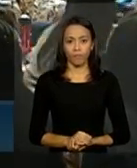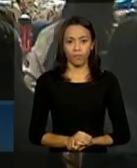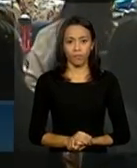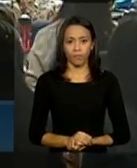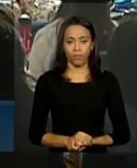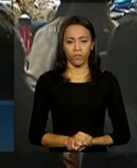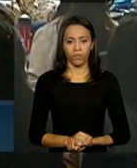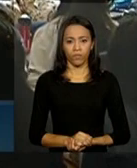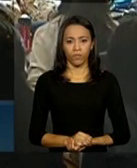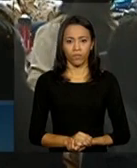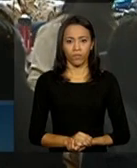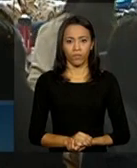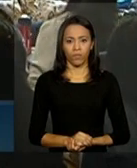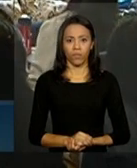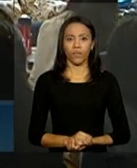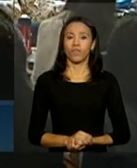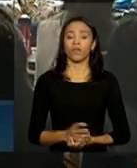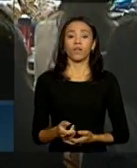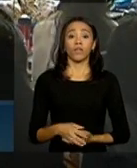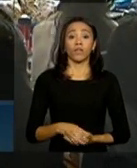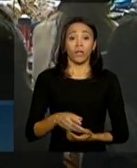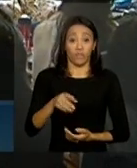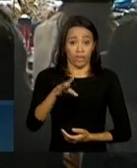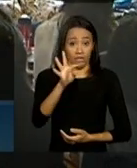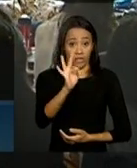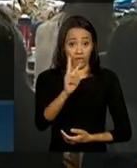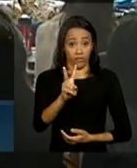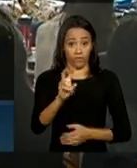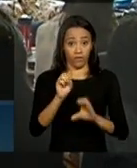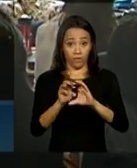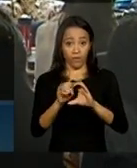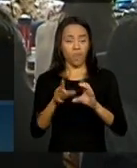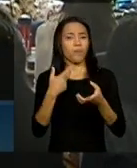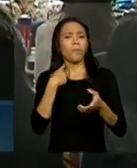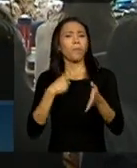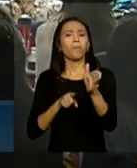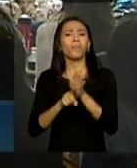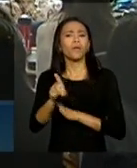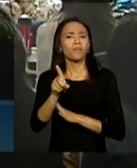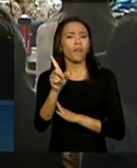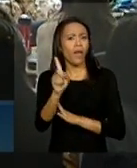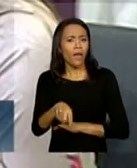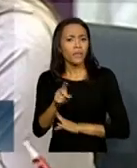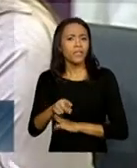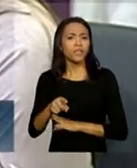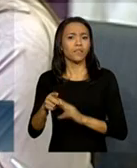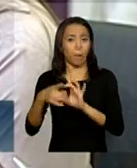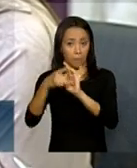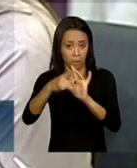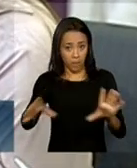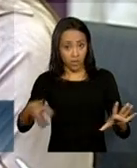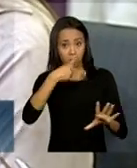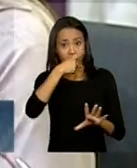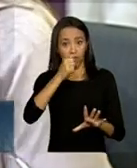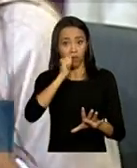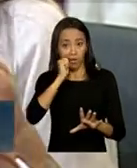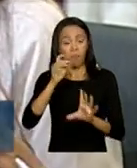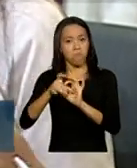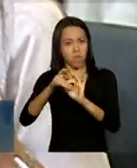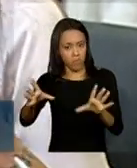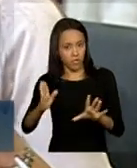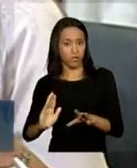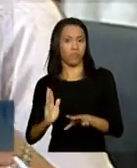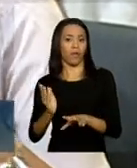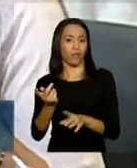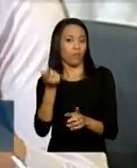pró Ministro Geovana da TV Globo é preciso alguma autorização dos pais para essa vacina nas escolas ou